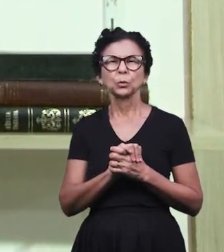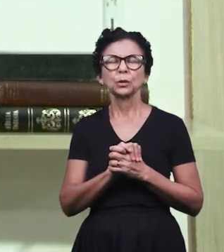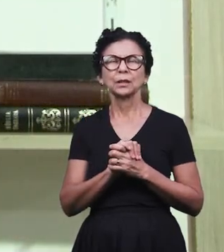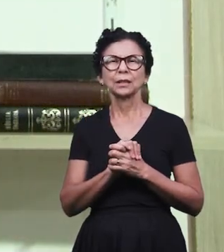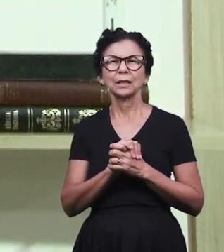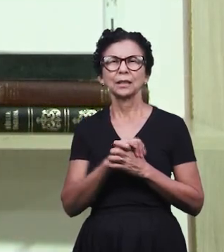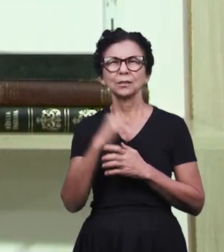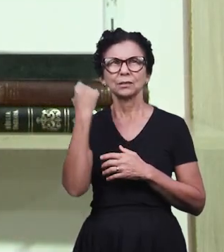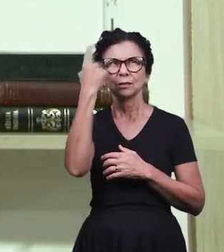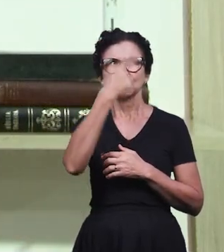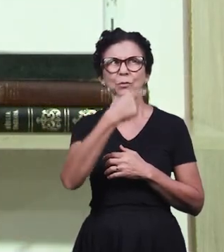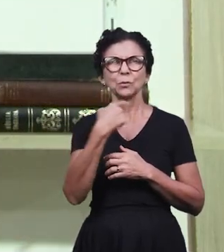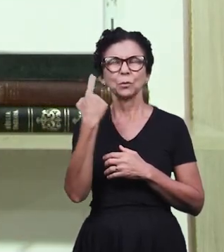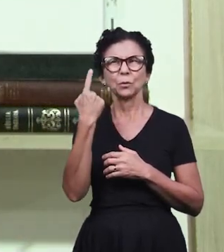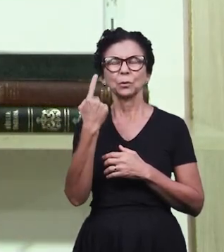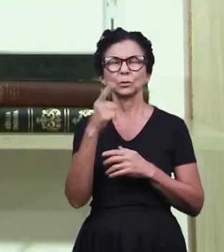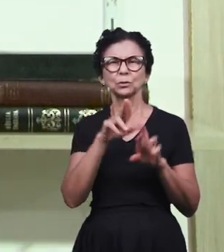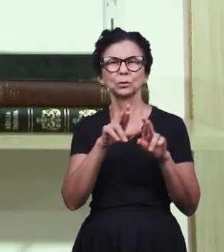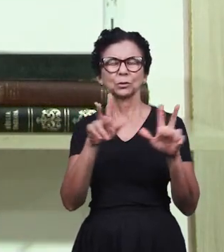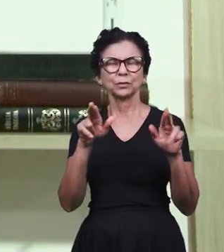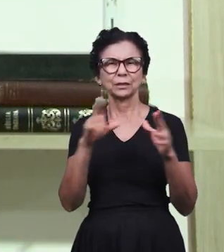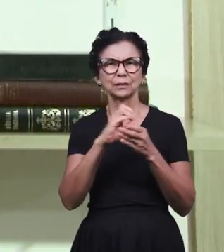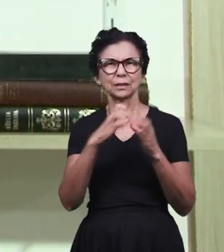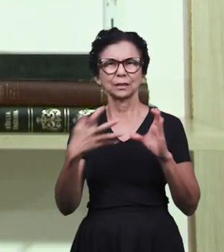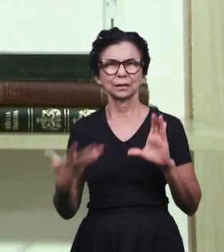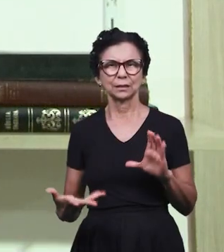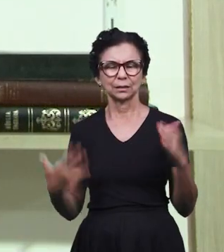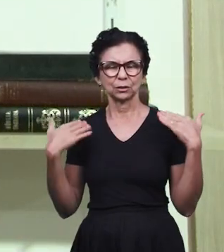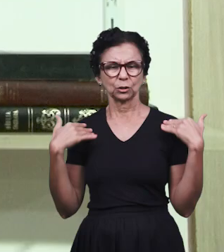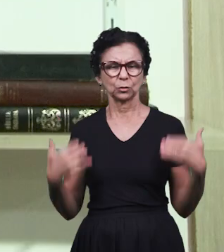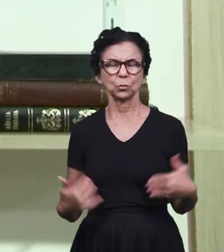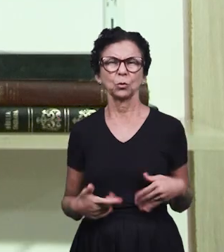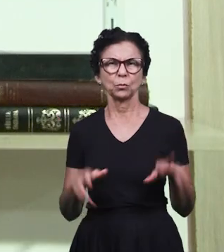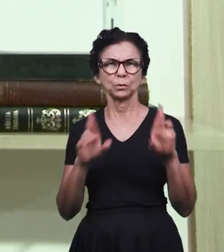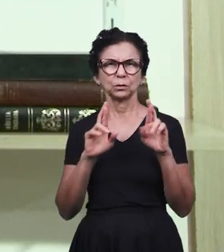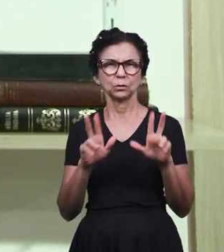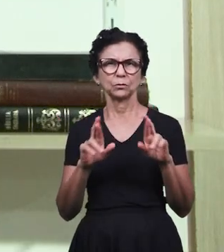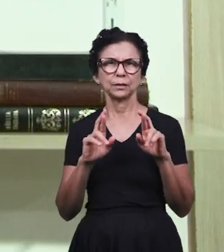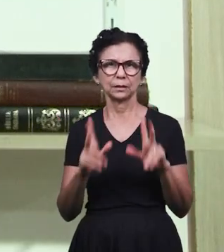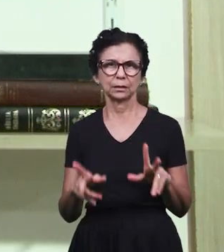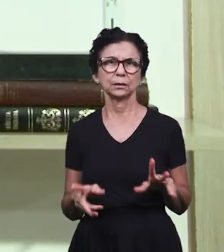à obesidade. Então, são características físicas. Uma outra